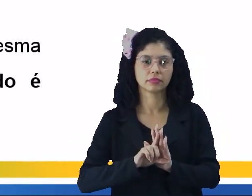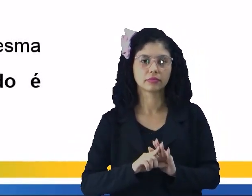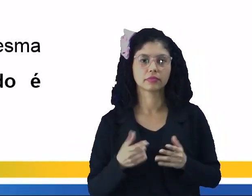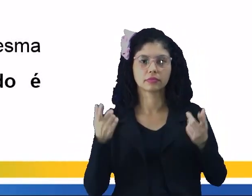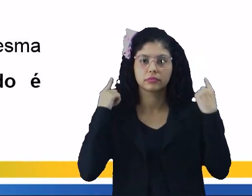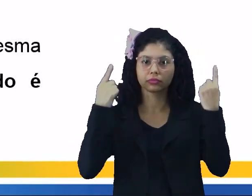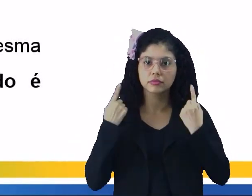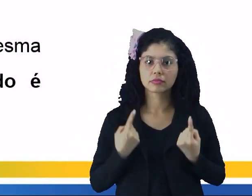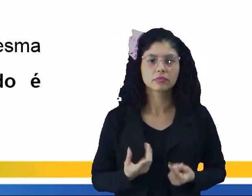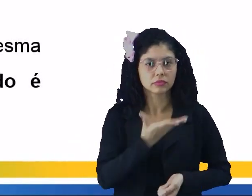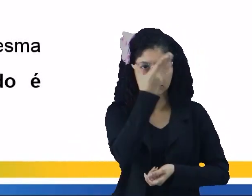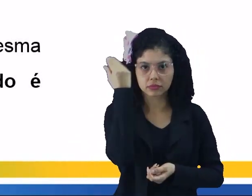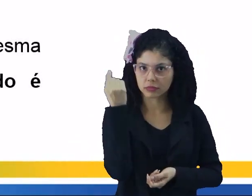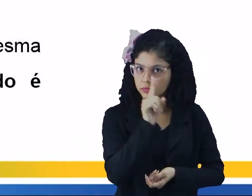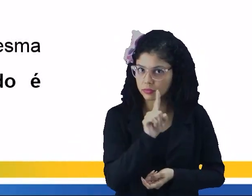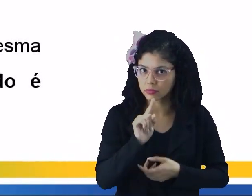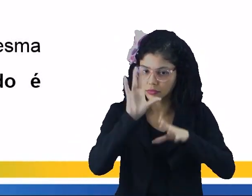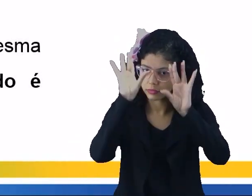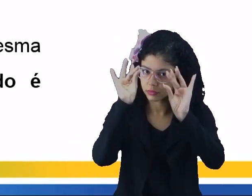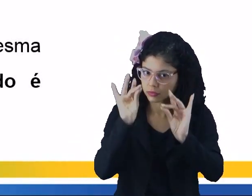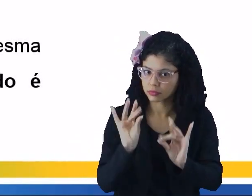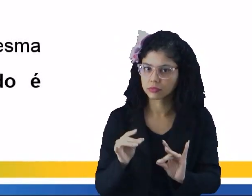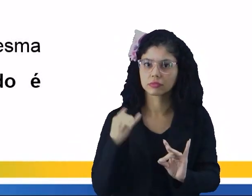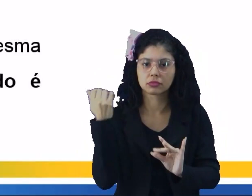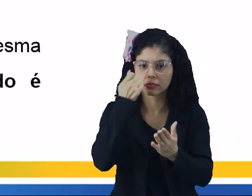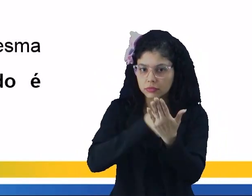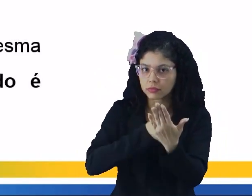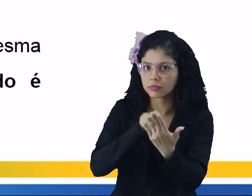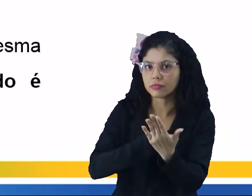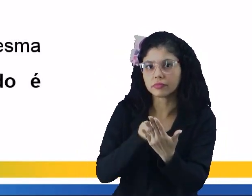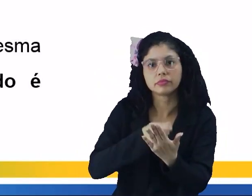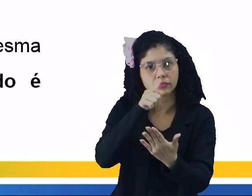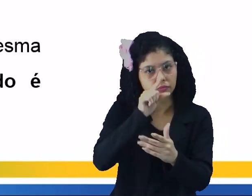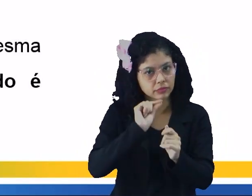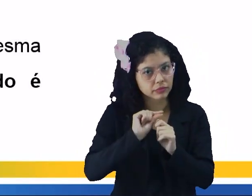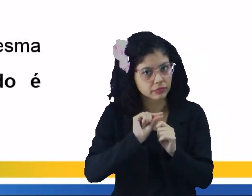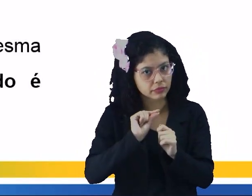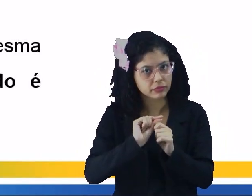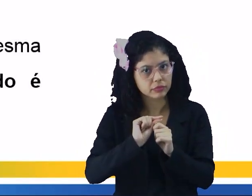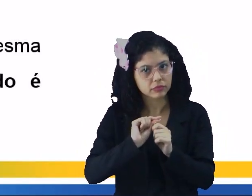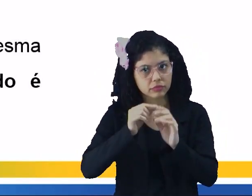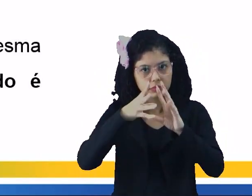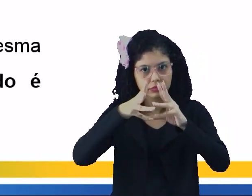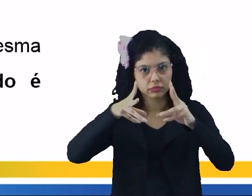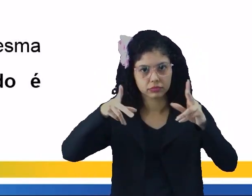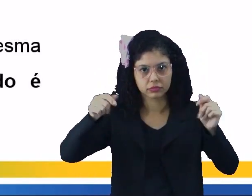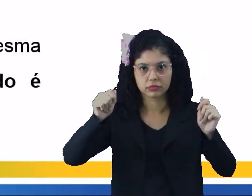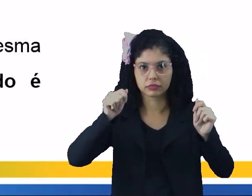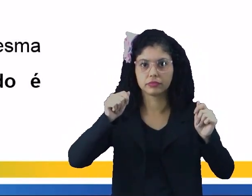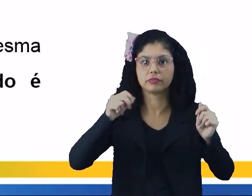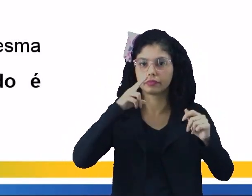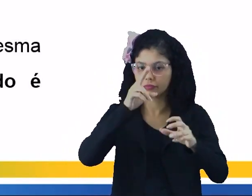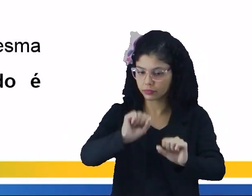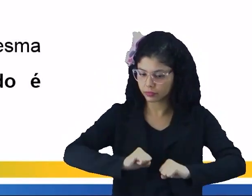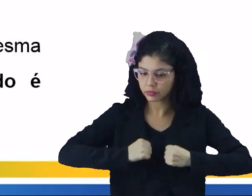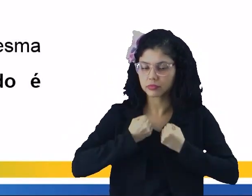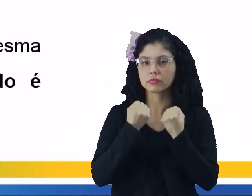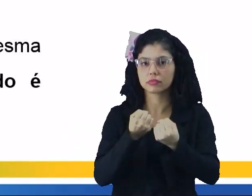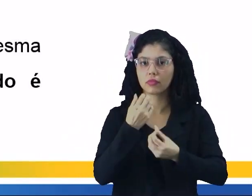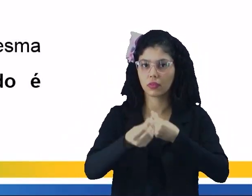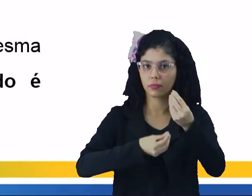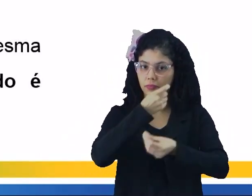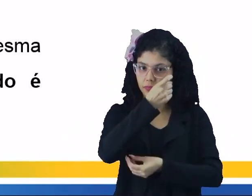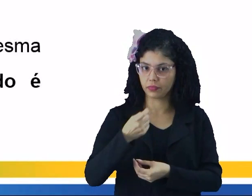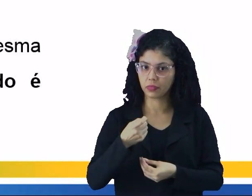não podem esquecer desse detalhe, que é muito cobrado na hora que você for fazer a decomposição das forças, tanto no